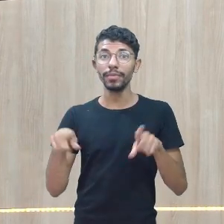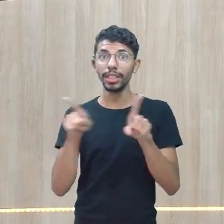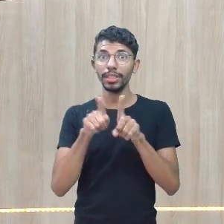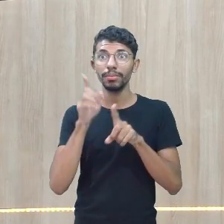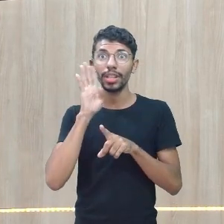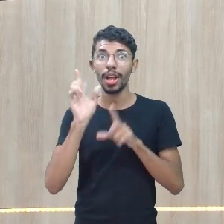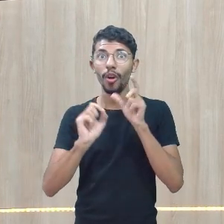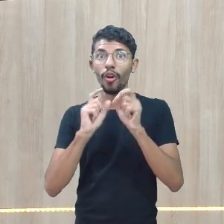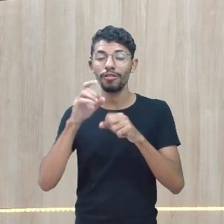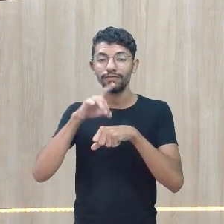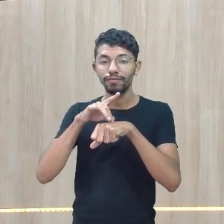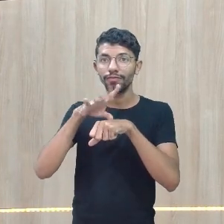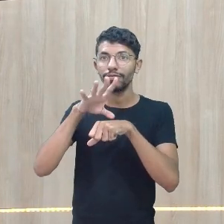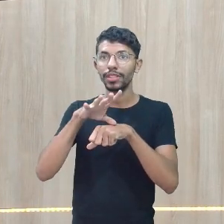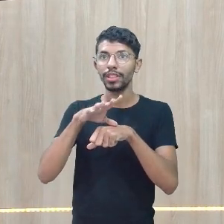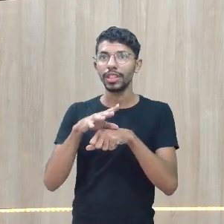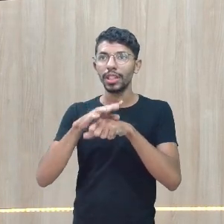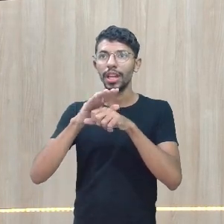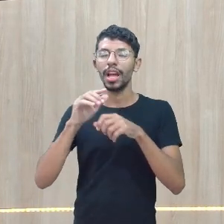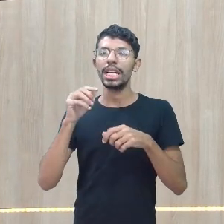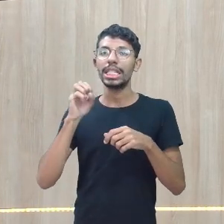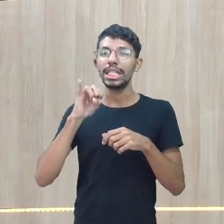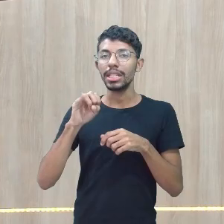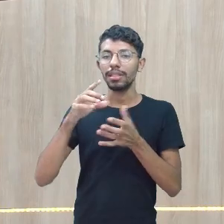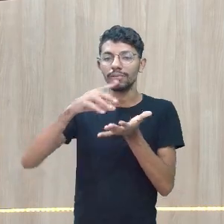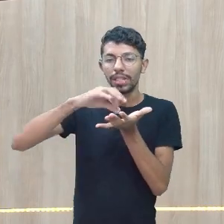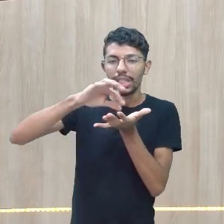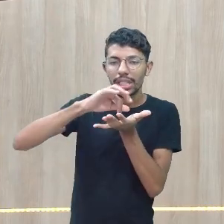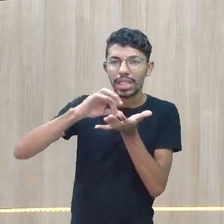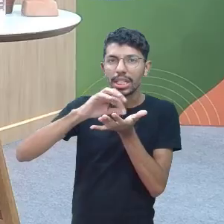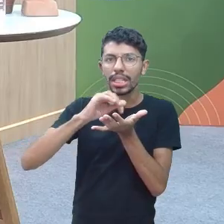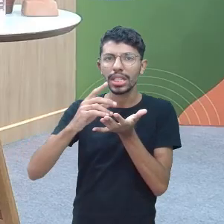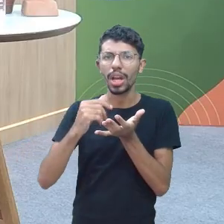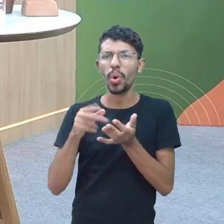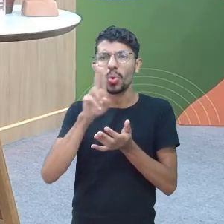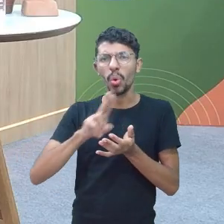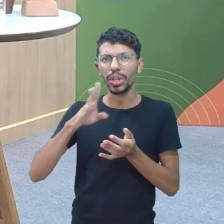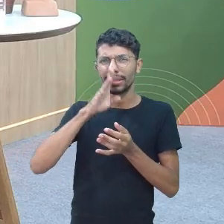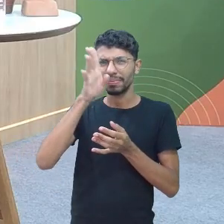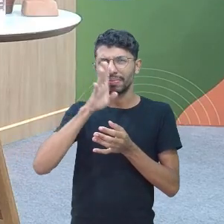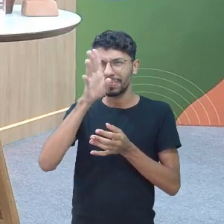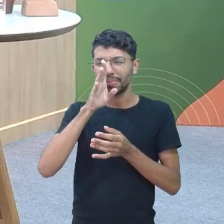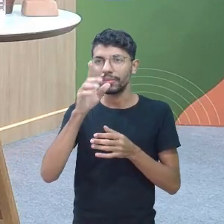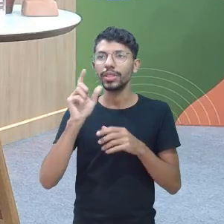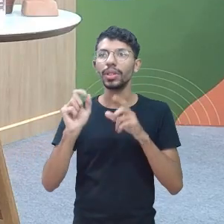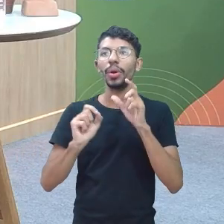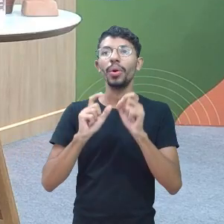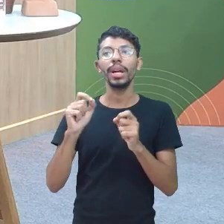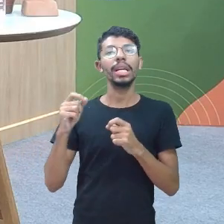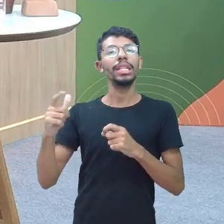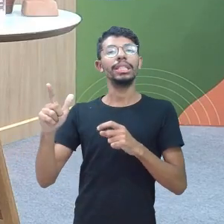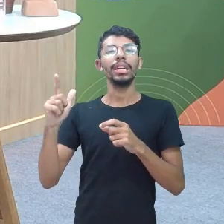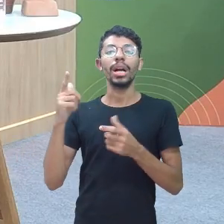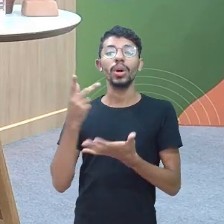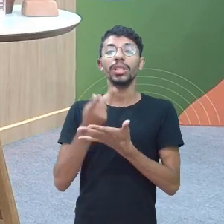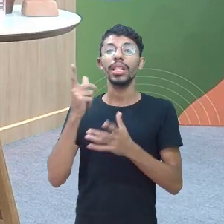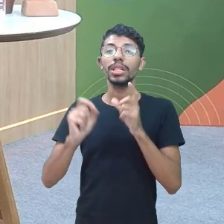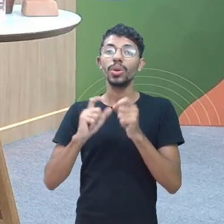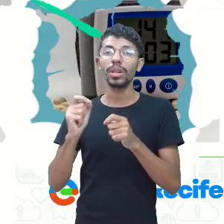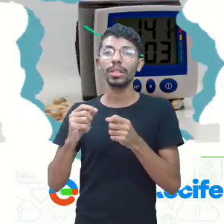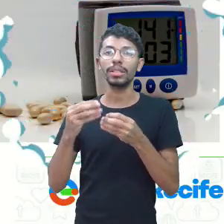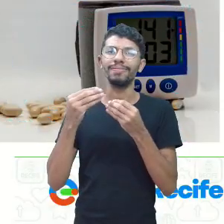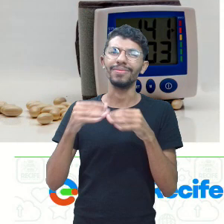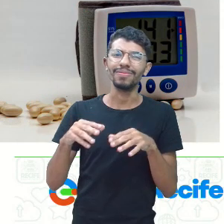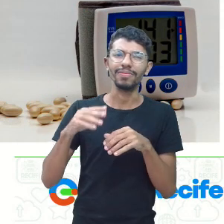dica. Quando ele é ingerido em excesso, ele vai trazer grandes complicações, como é o caso da pressão alta. Mas também,